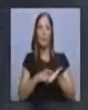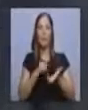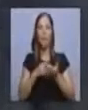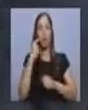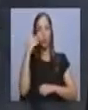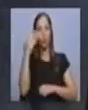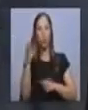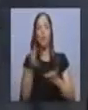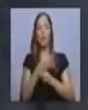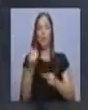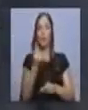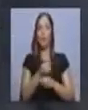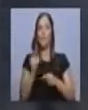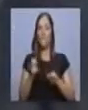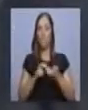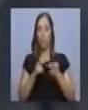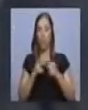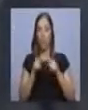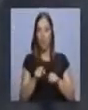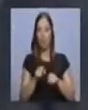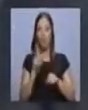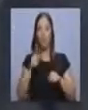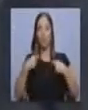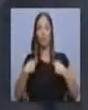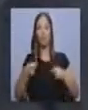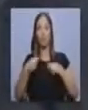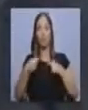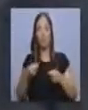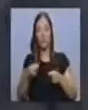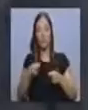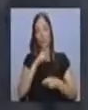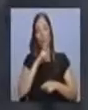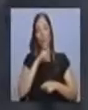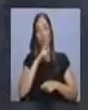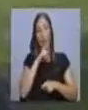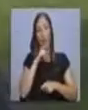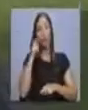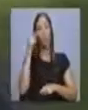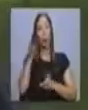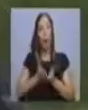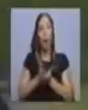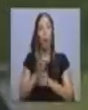resolver de vez este problema. E também ter um custo que seja comportável para aquilo que é a sustentabilidade do nosso